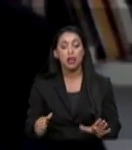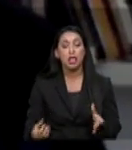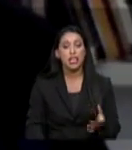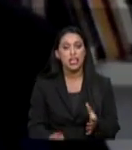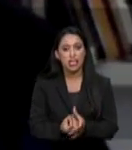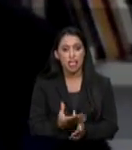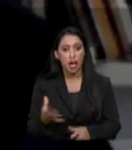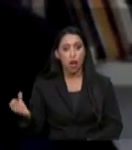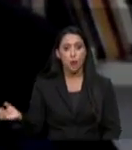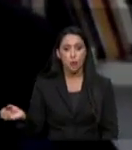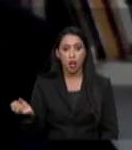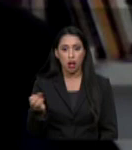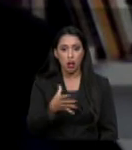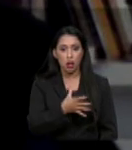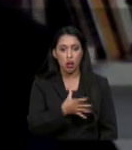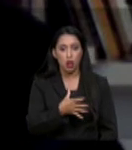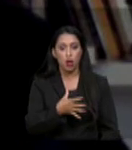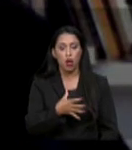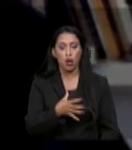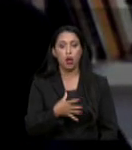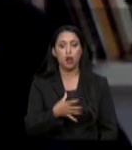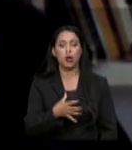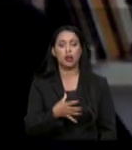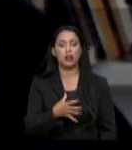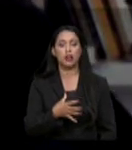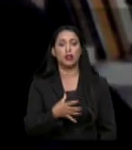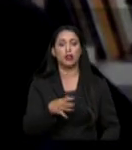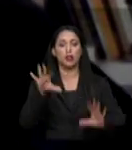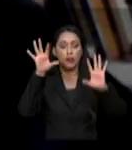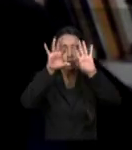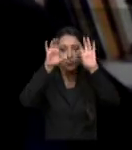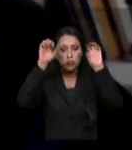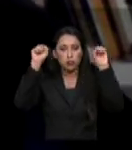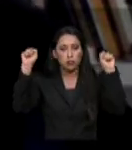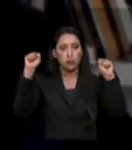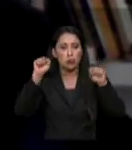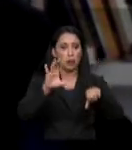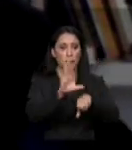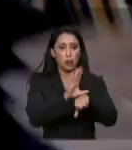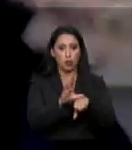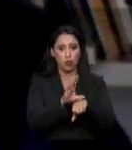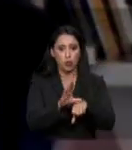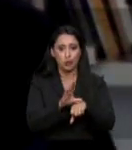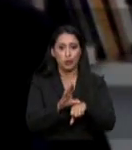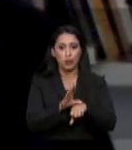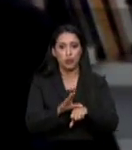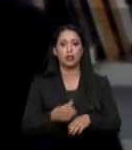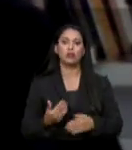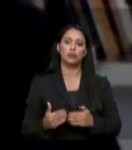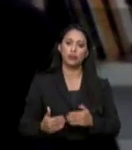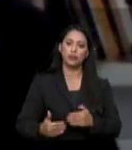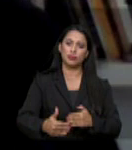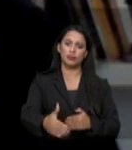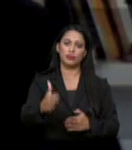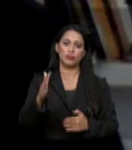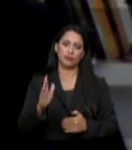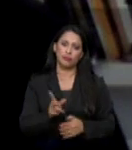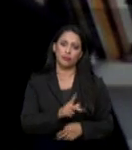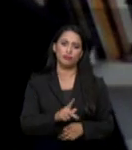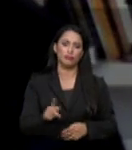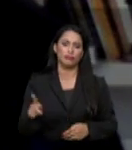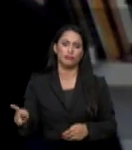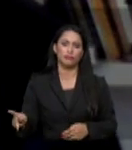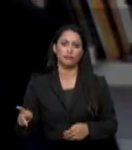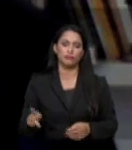criado uma nova corte constitucional e assim por diante Presidente